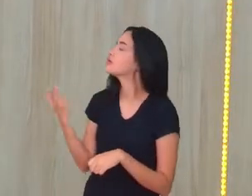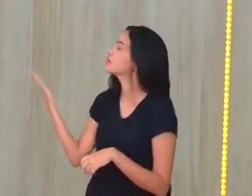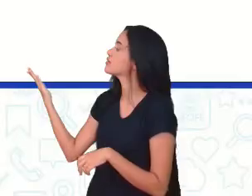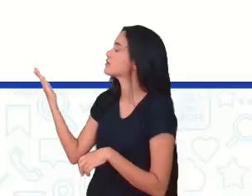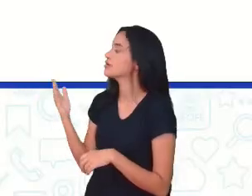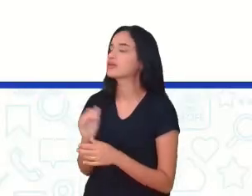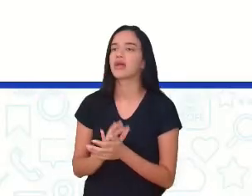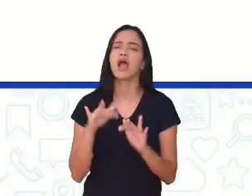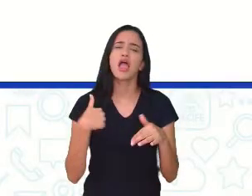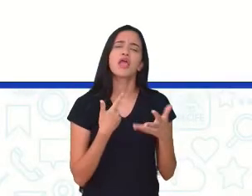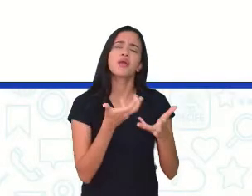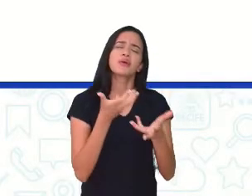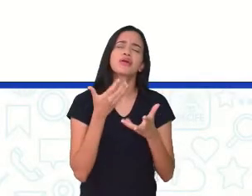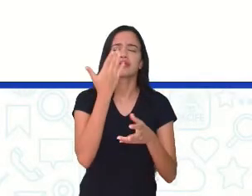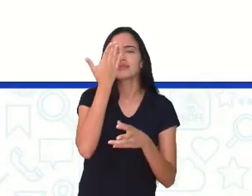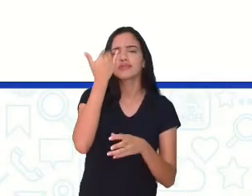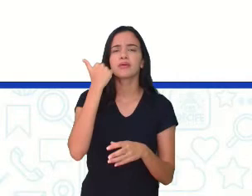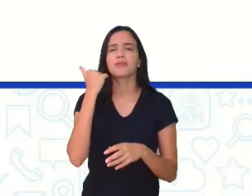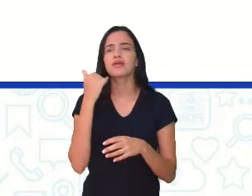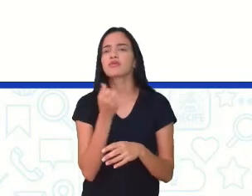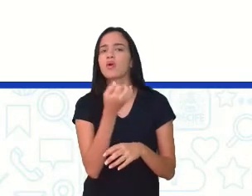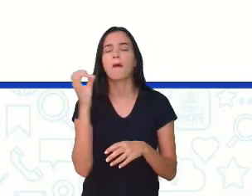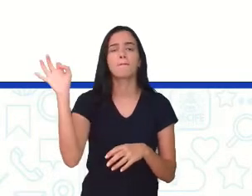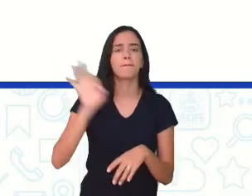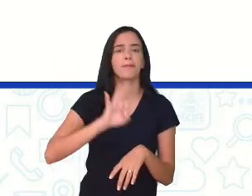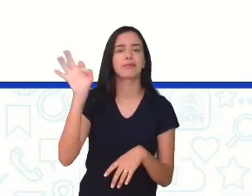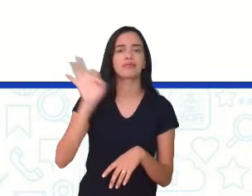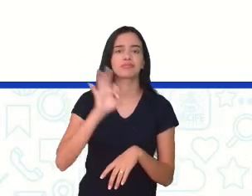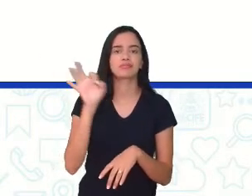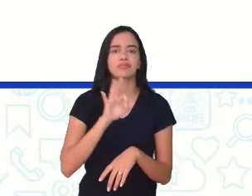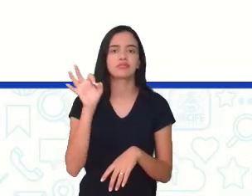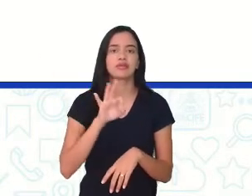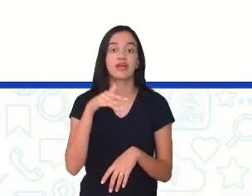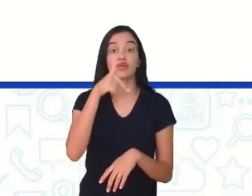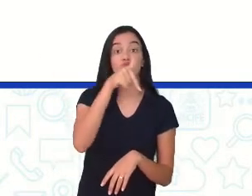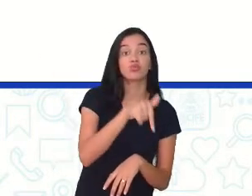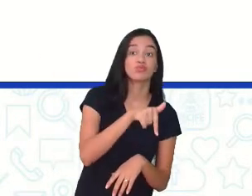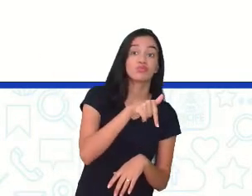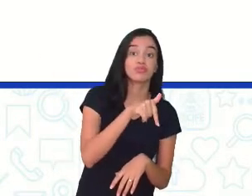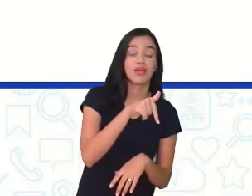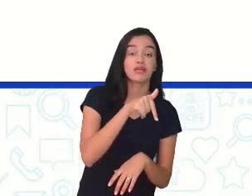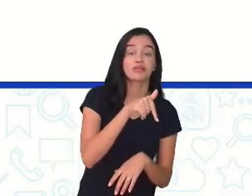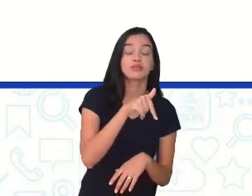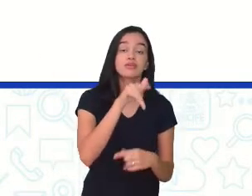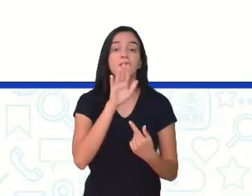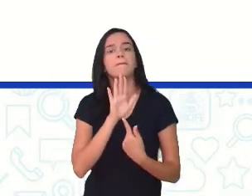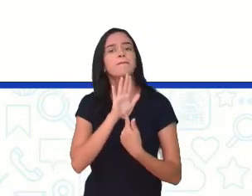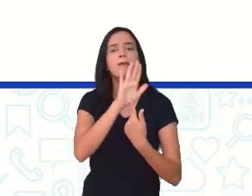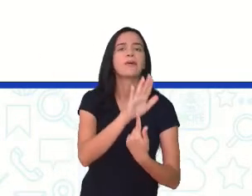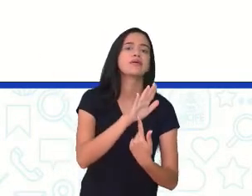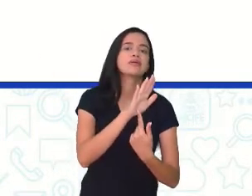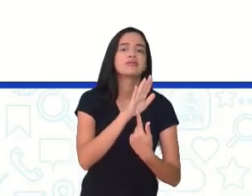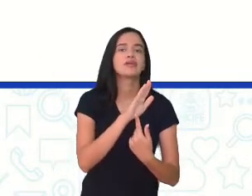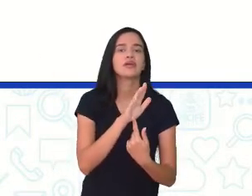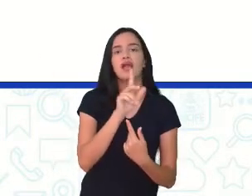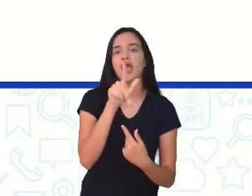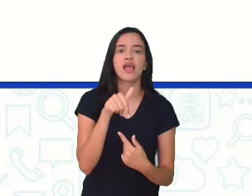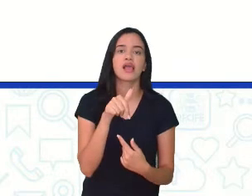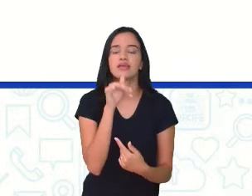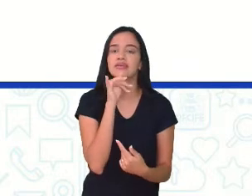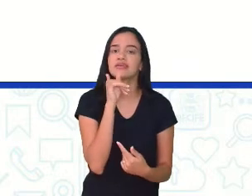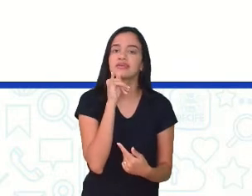seguinte: eu quero saber quantos por cento o 7 ele representa em relação